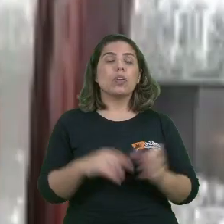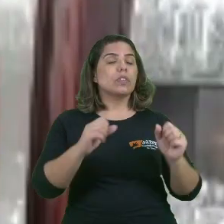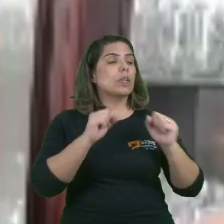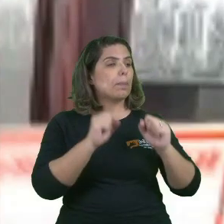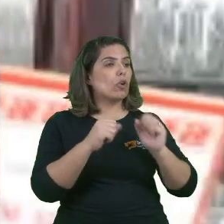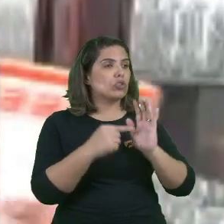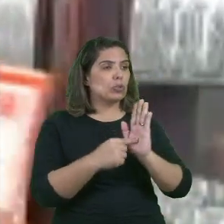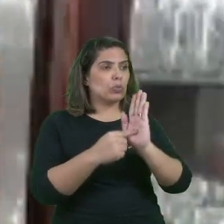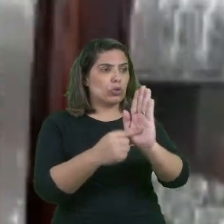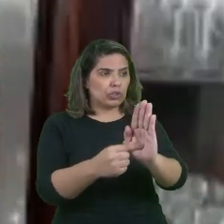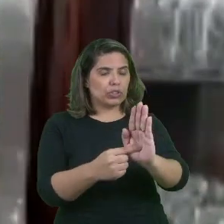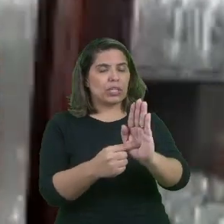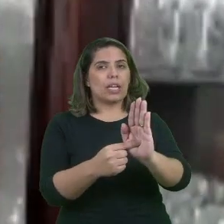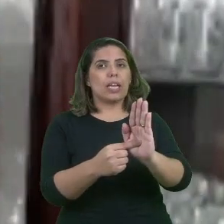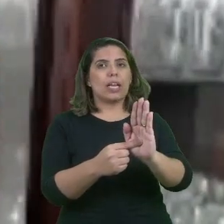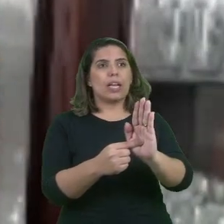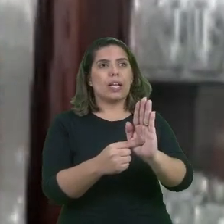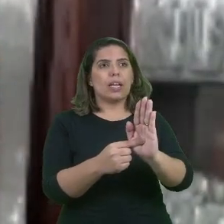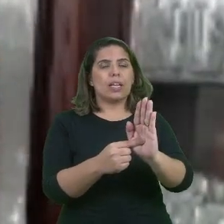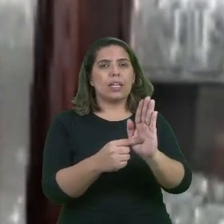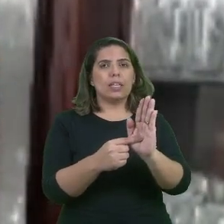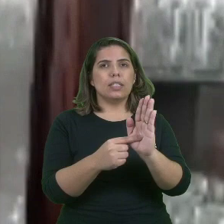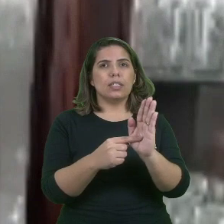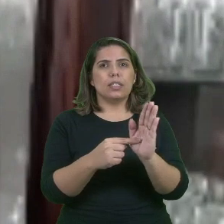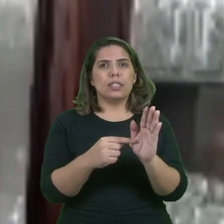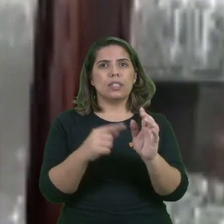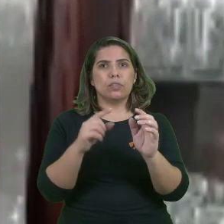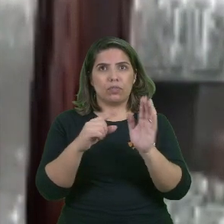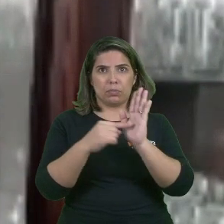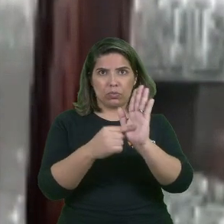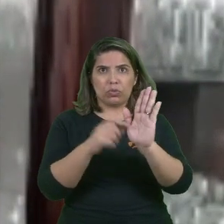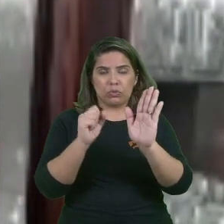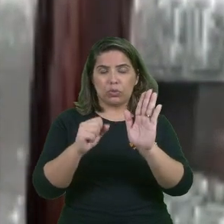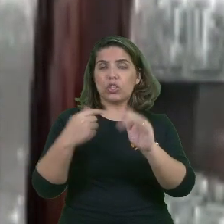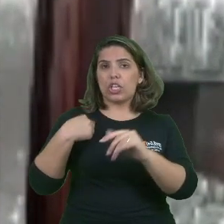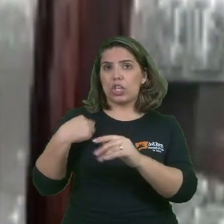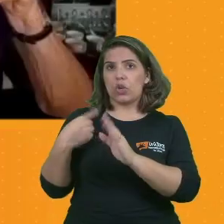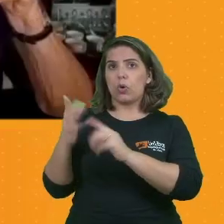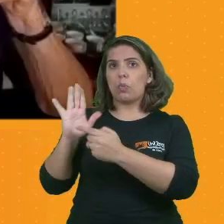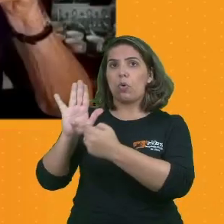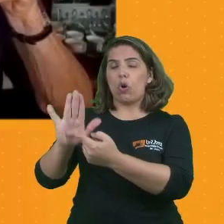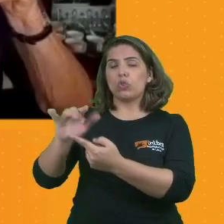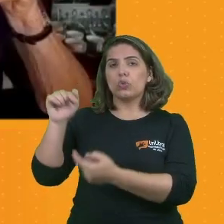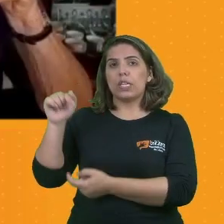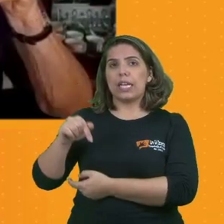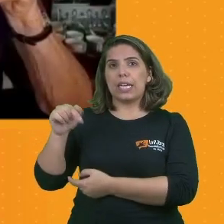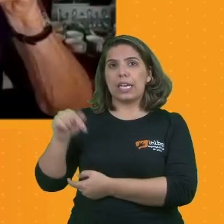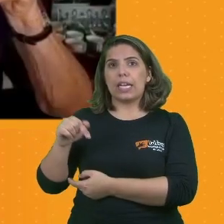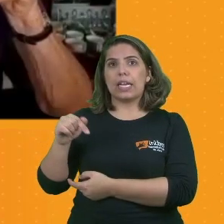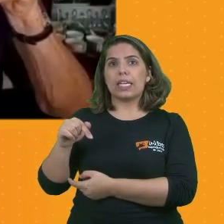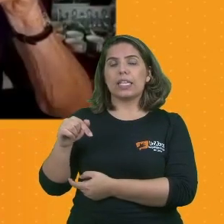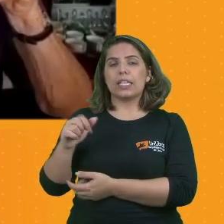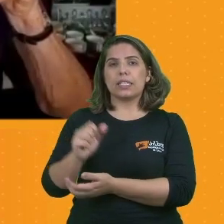poderia mostrar a te ver tão e eu mostro aqui